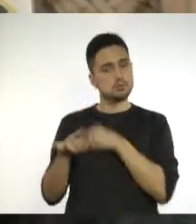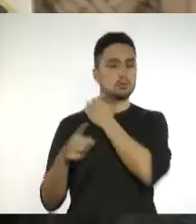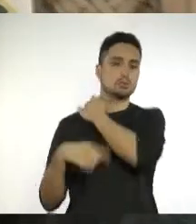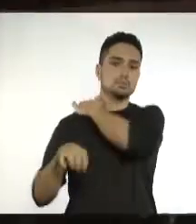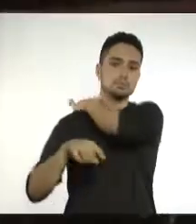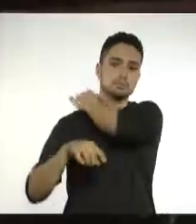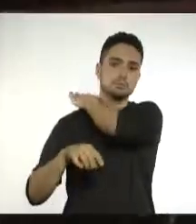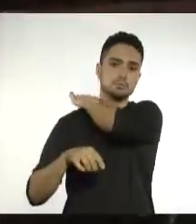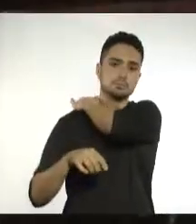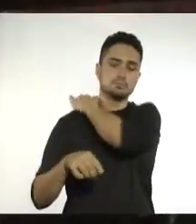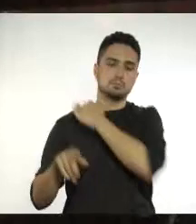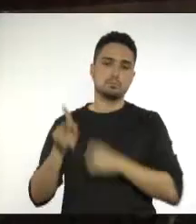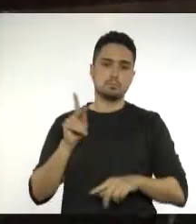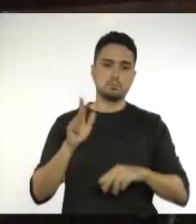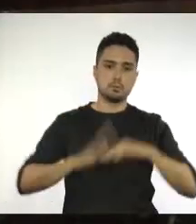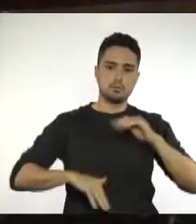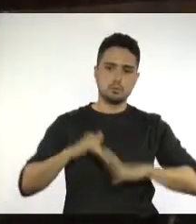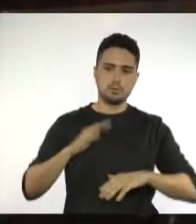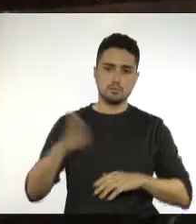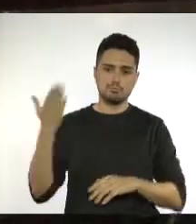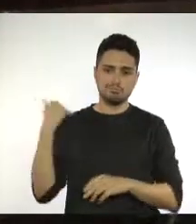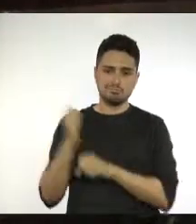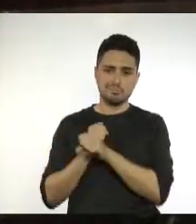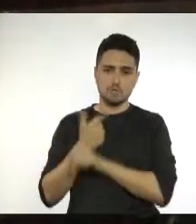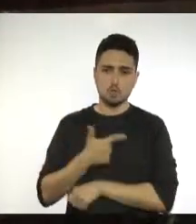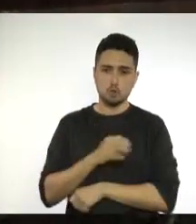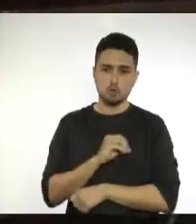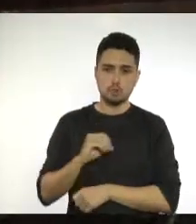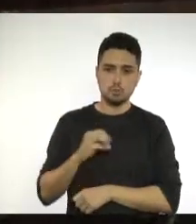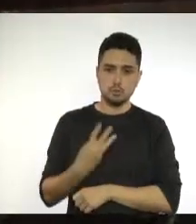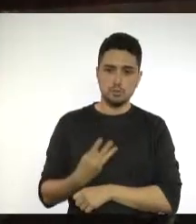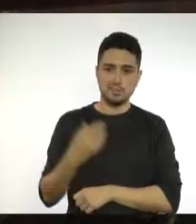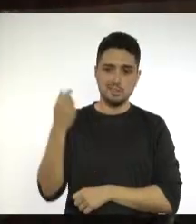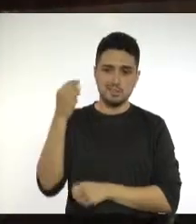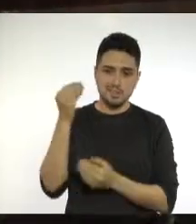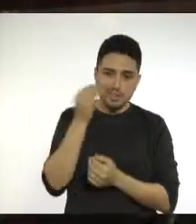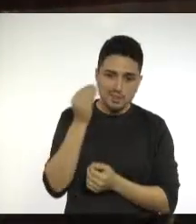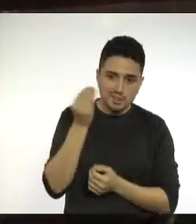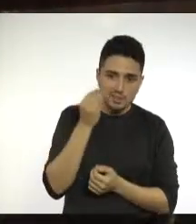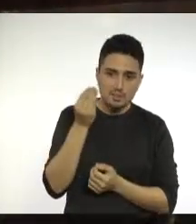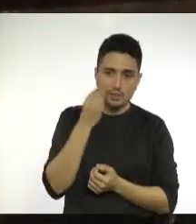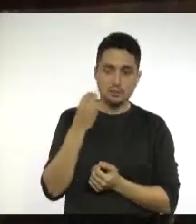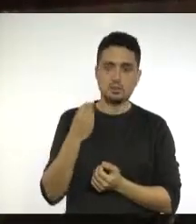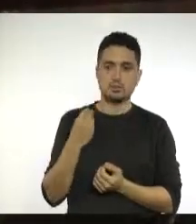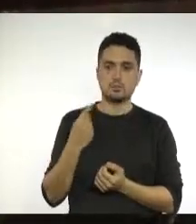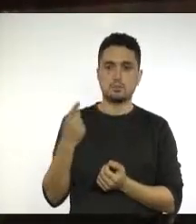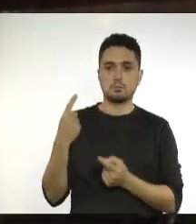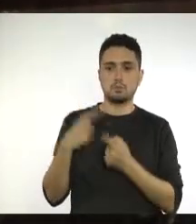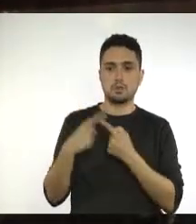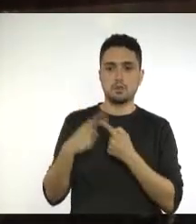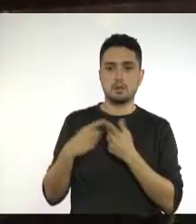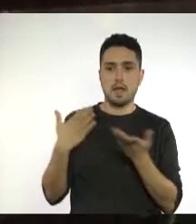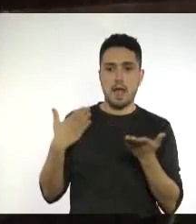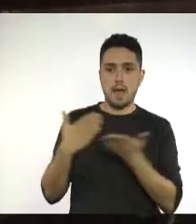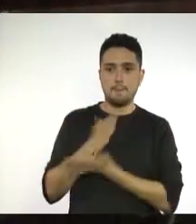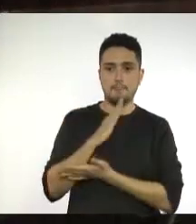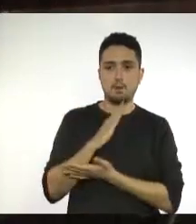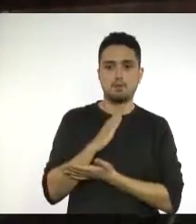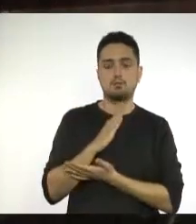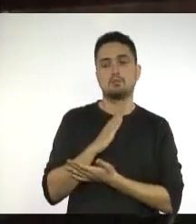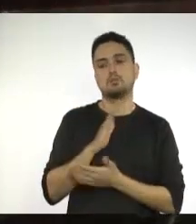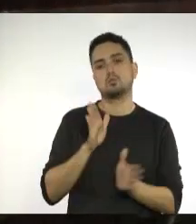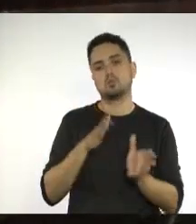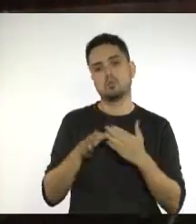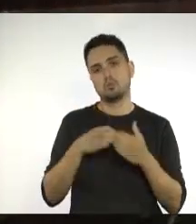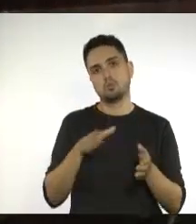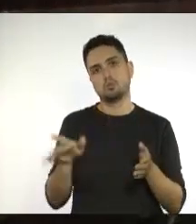desde 2003 tentam fazer jus à aprovação de um concurso ao qual se submeteram. E eu